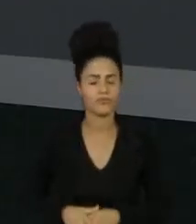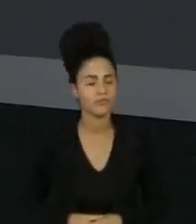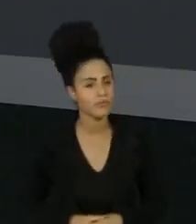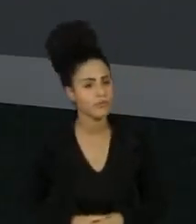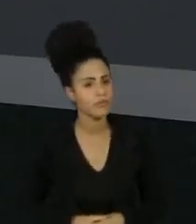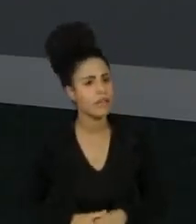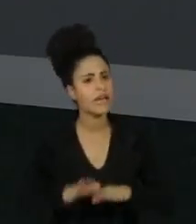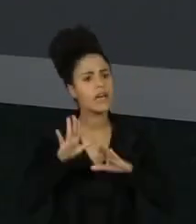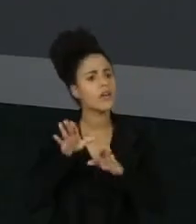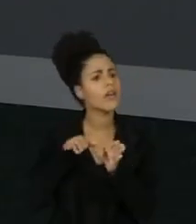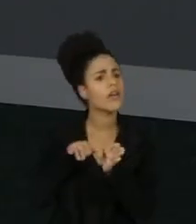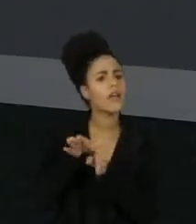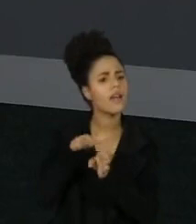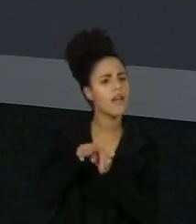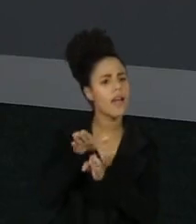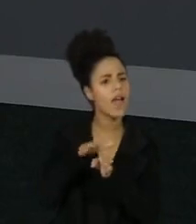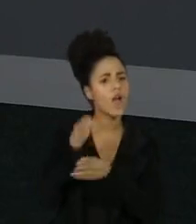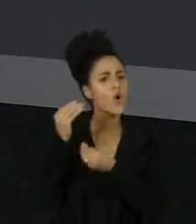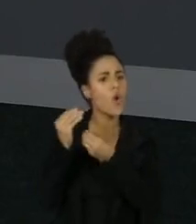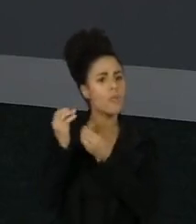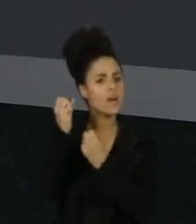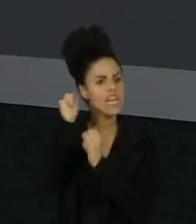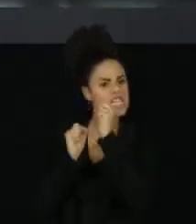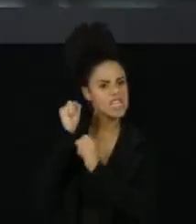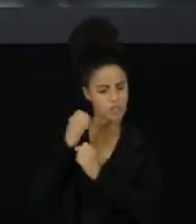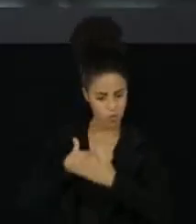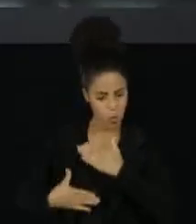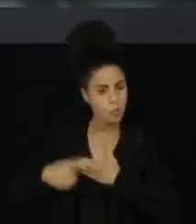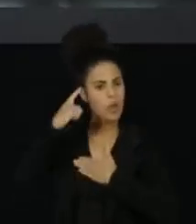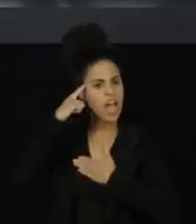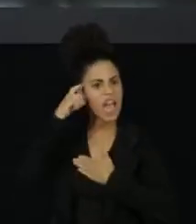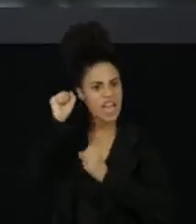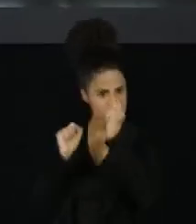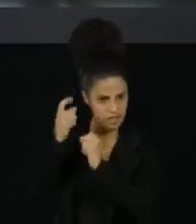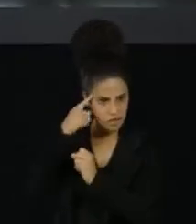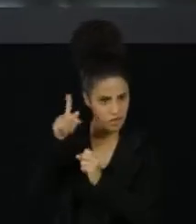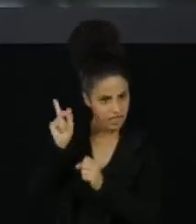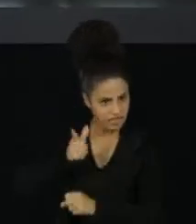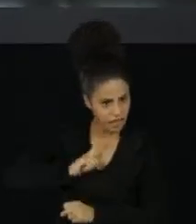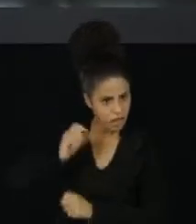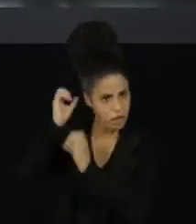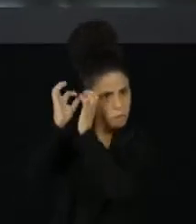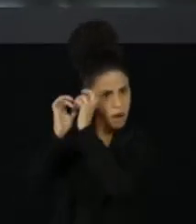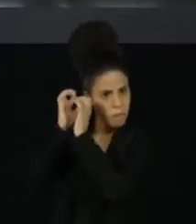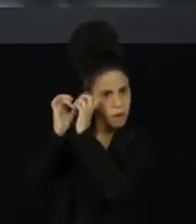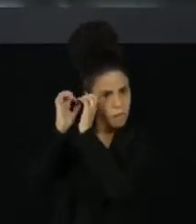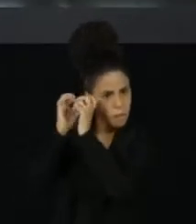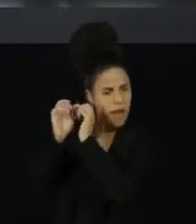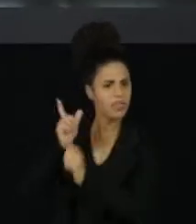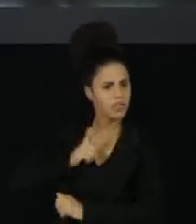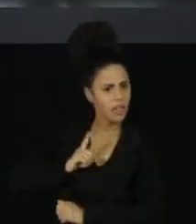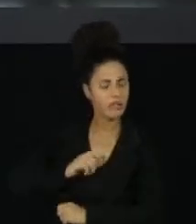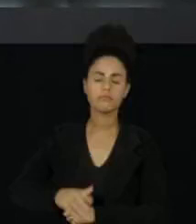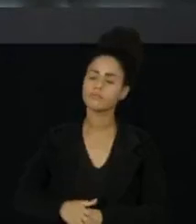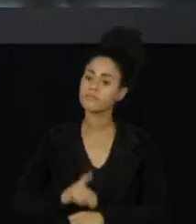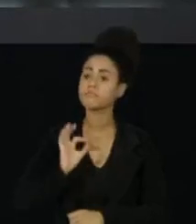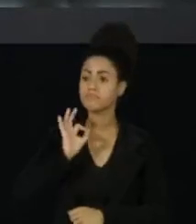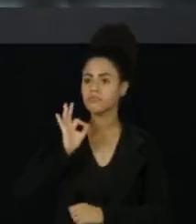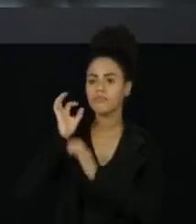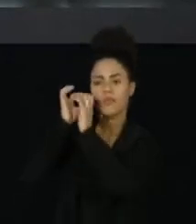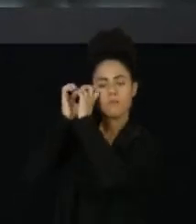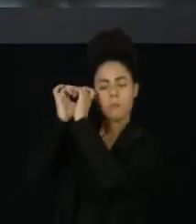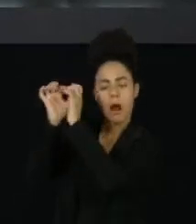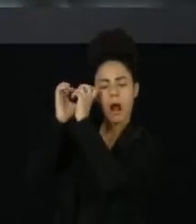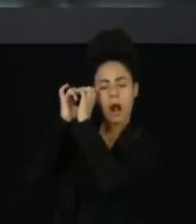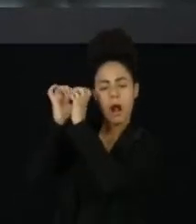o que o senhor recomenda para exercitar o cérebro? Aldo, assim como um músculo, o nosso cérebro ele se mantém saudável à